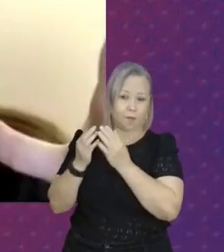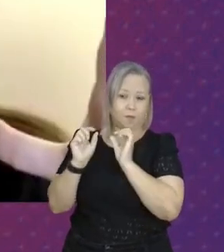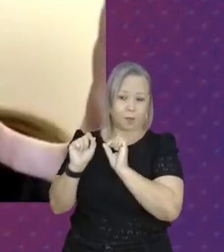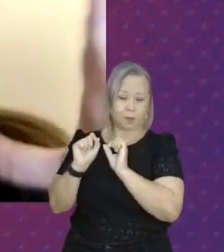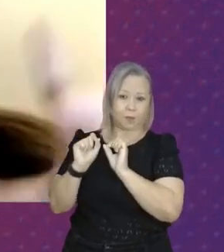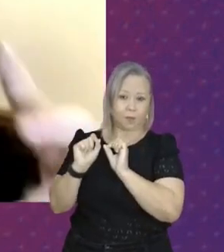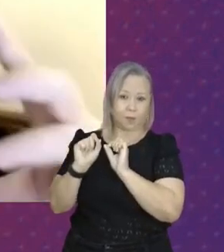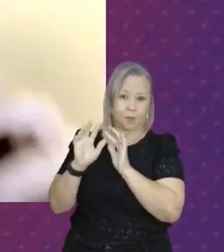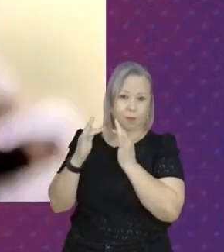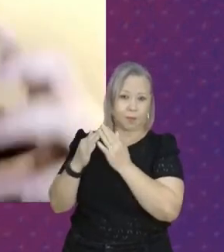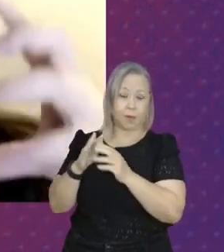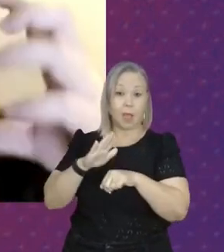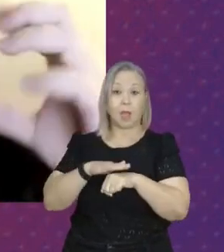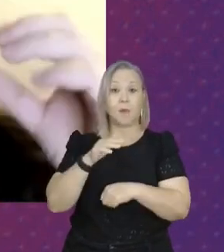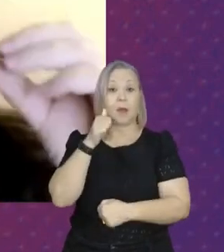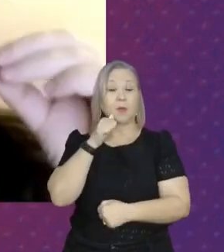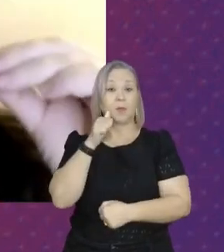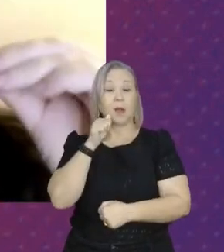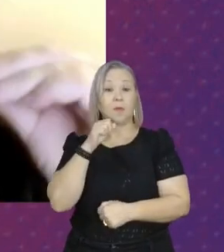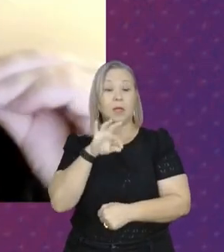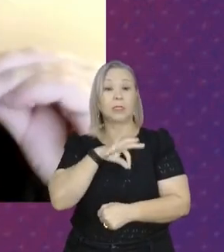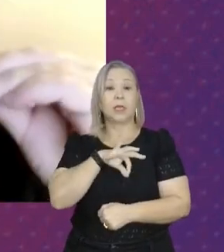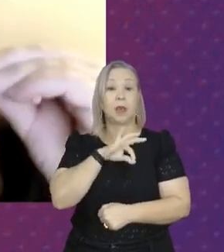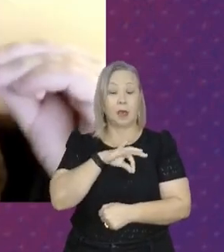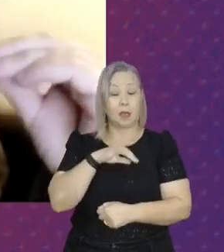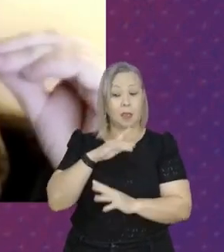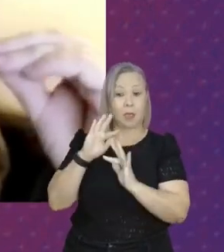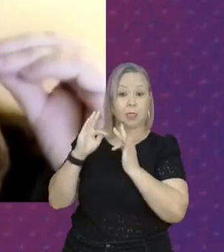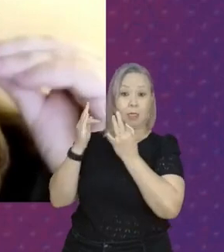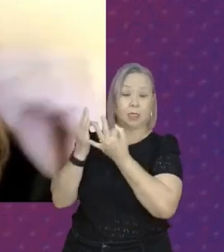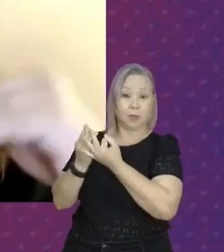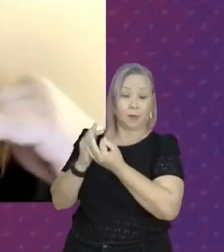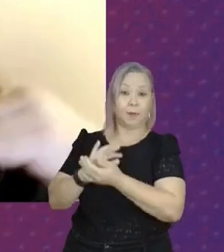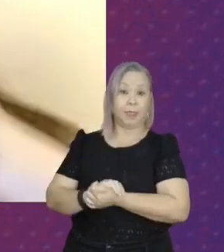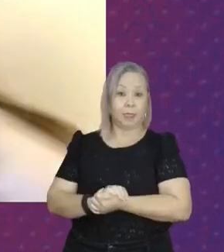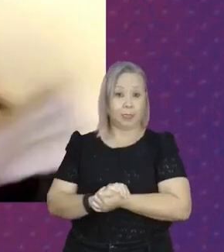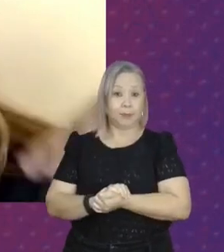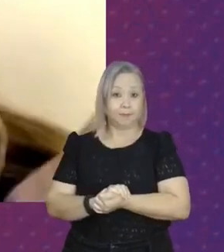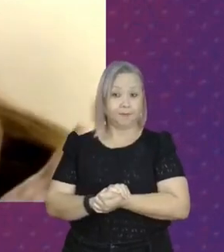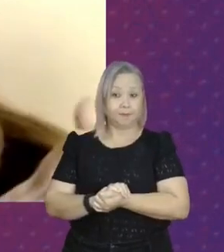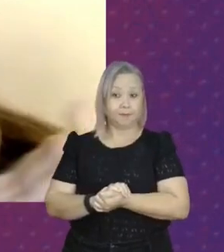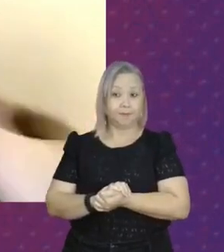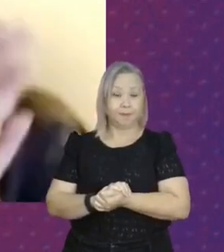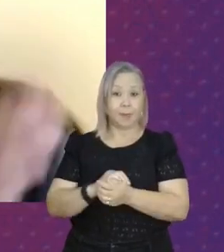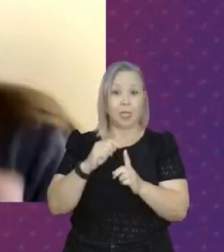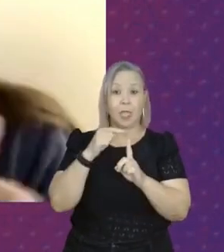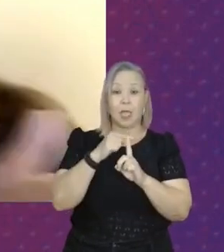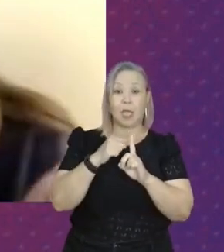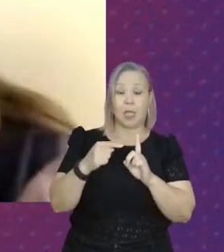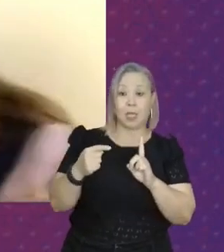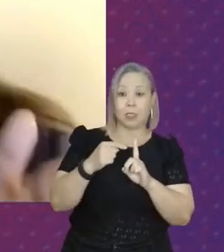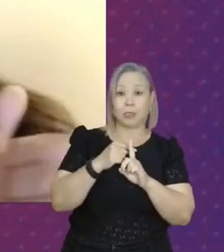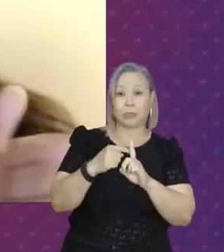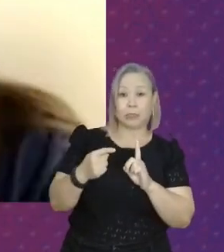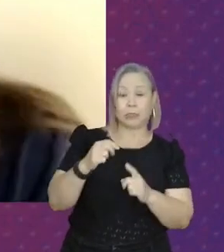olhando mais para as mulheres, a renda das famílias se a gente divide em 5, né? Em